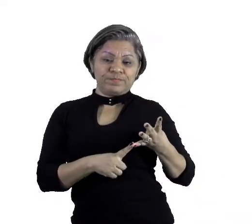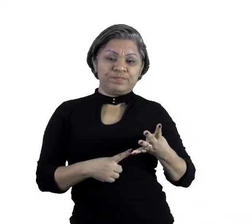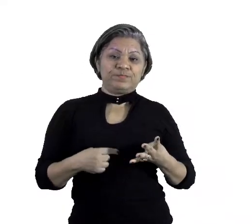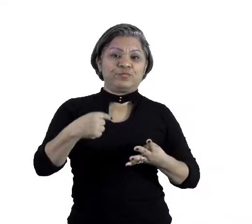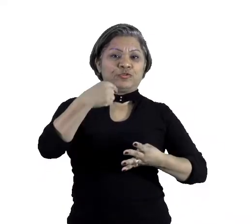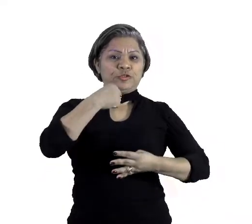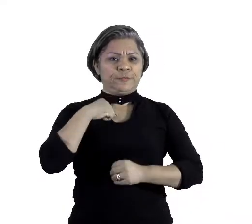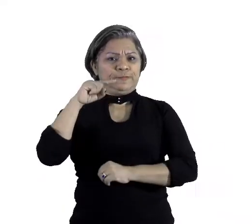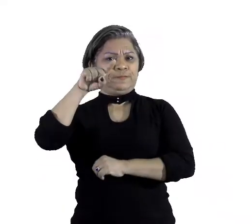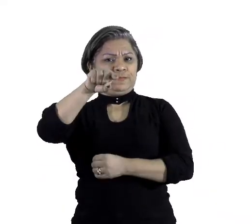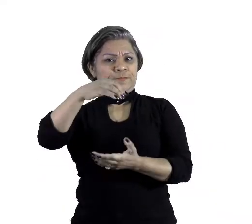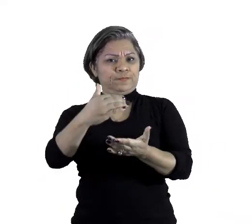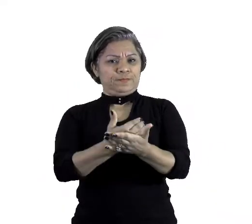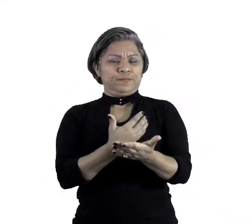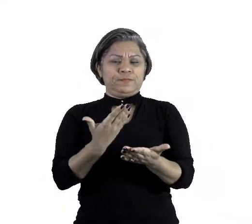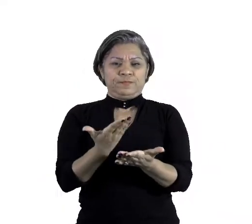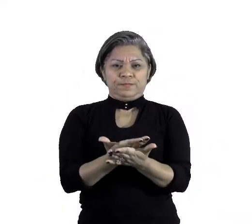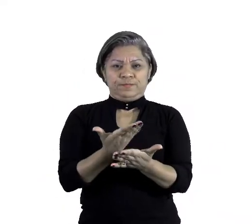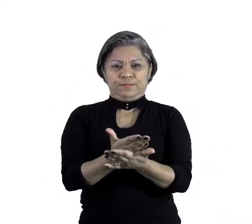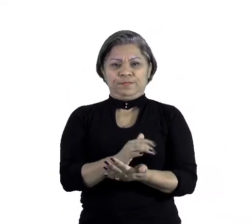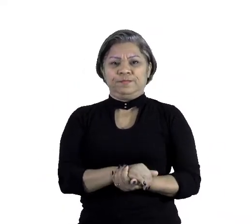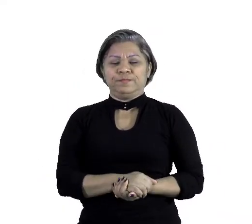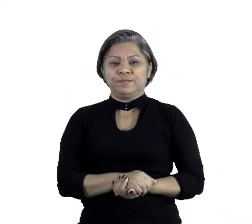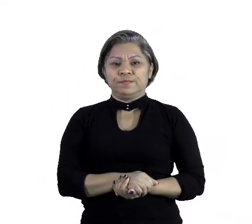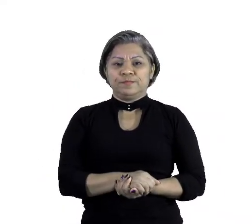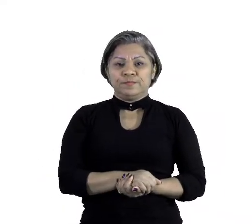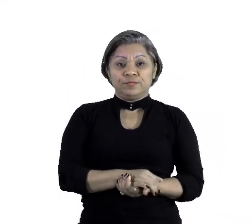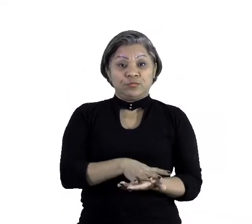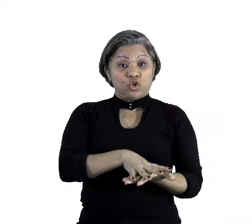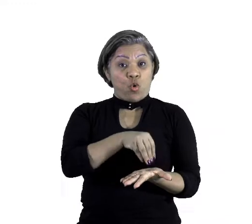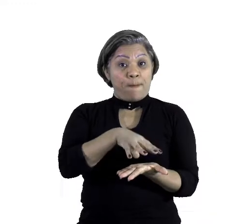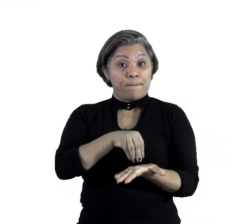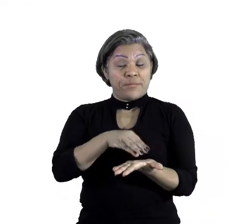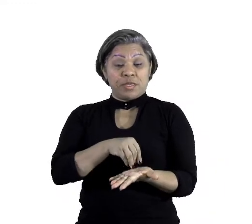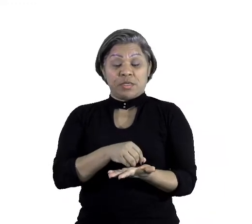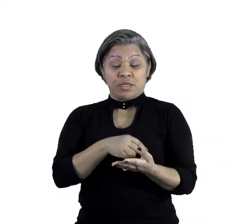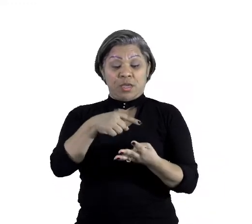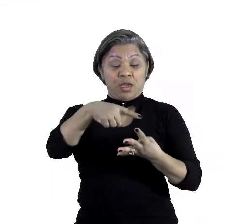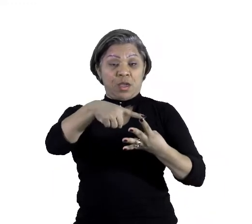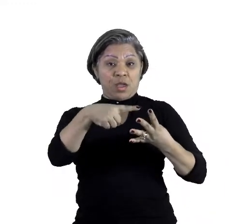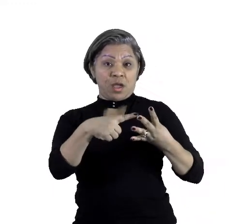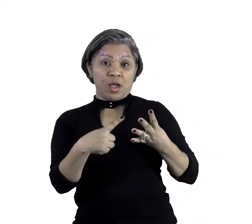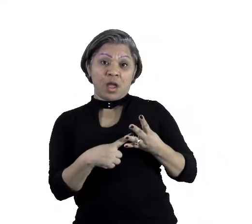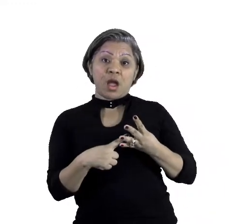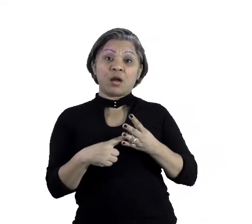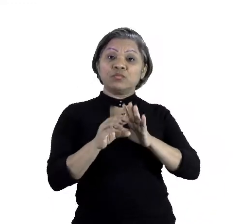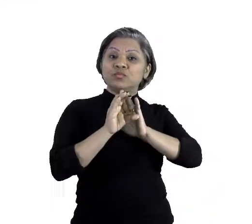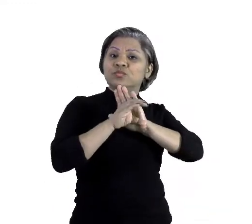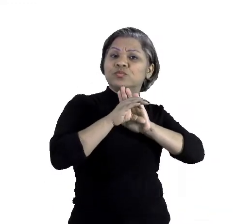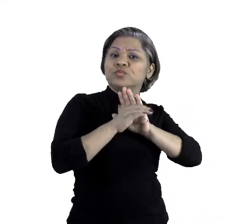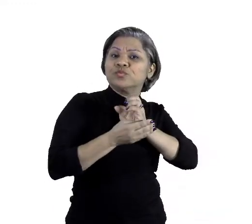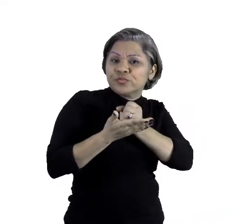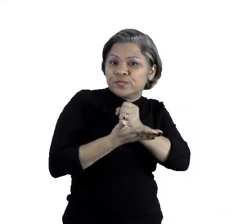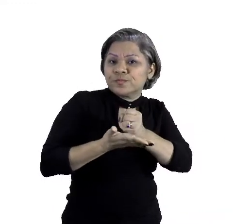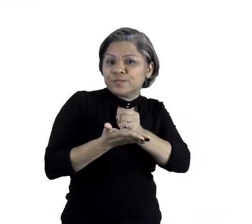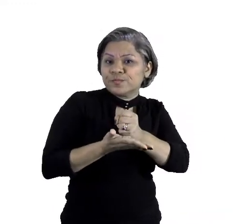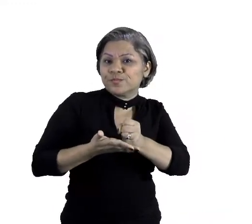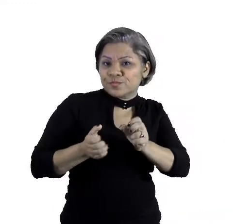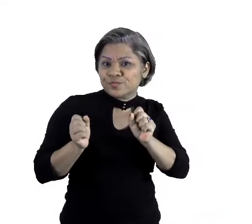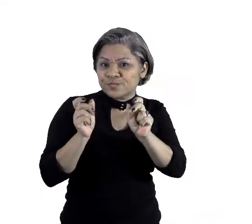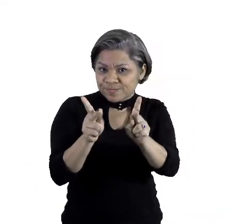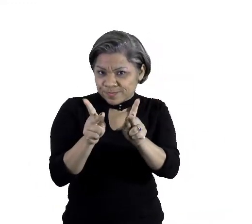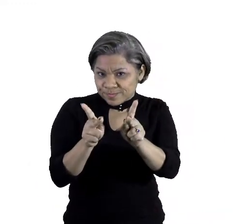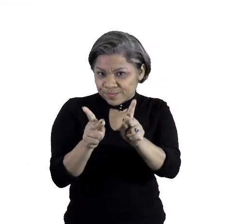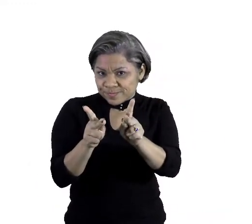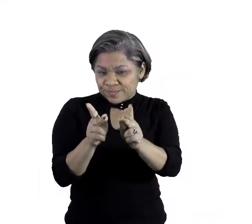caderno agora. Copie esses 4 conceitos básicos. Ok?